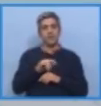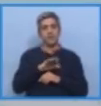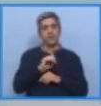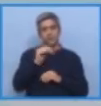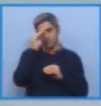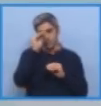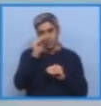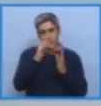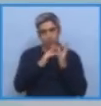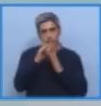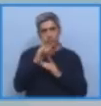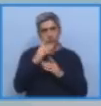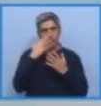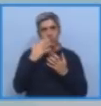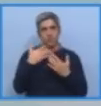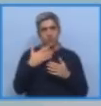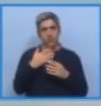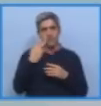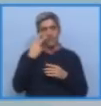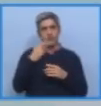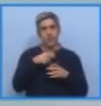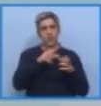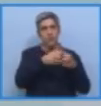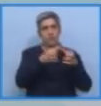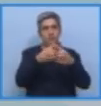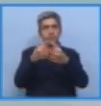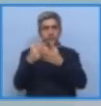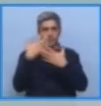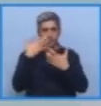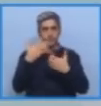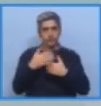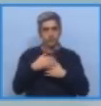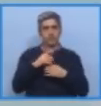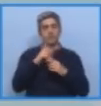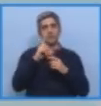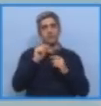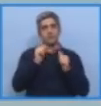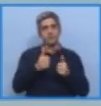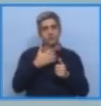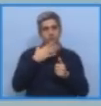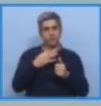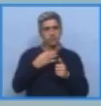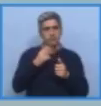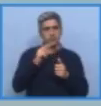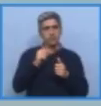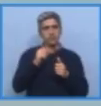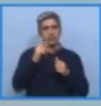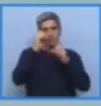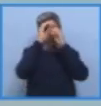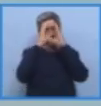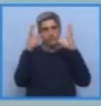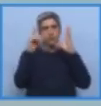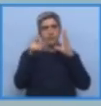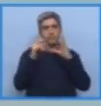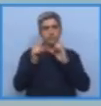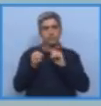Jesus, reflete-se de forma muito óbvia na vida daquelas comunidades. Certamente também com alguma idealização própria do